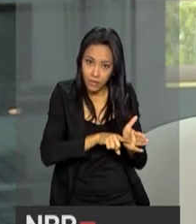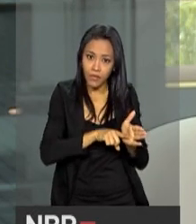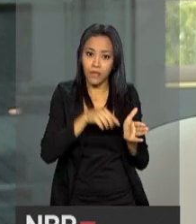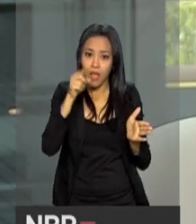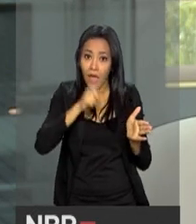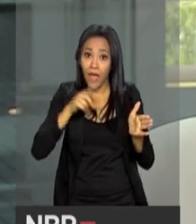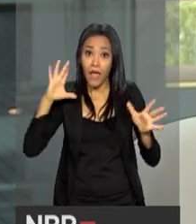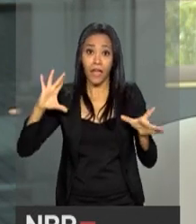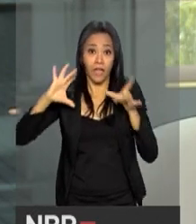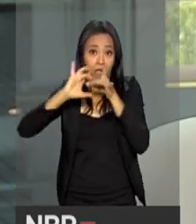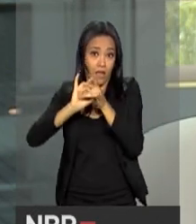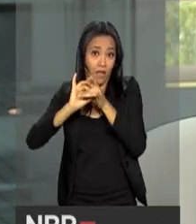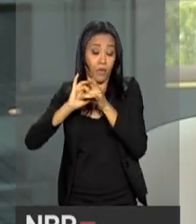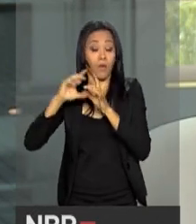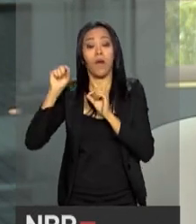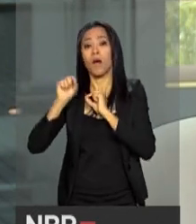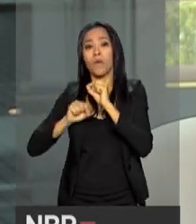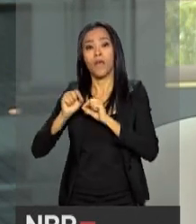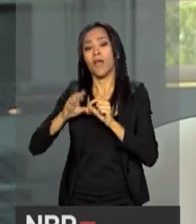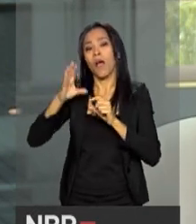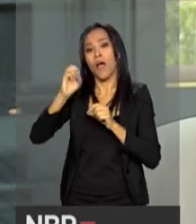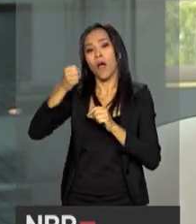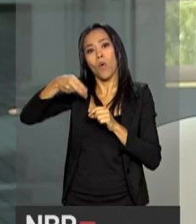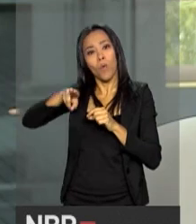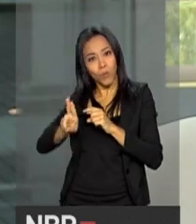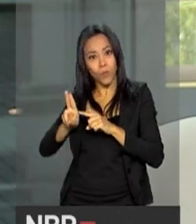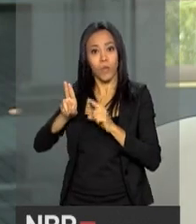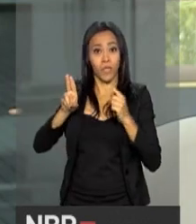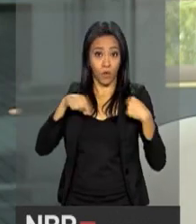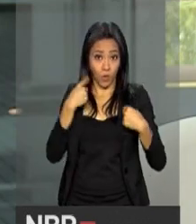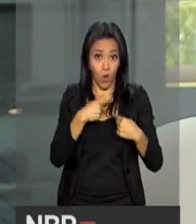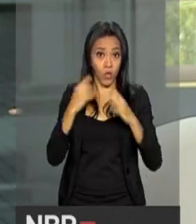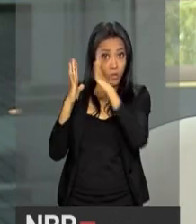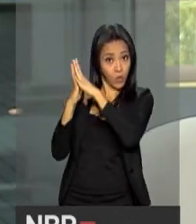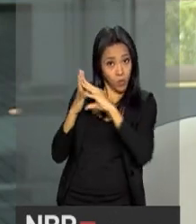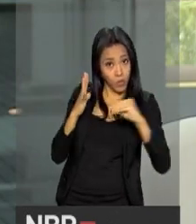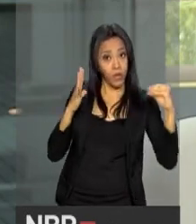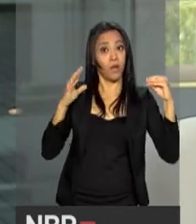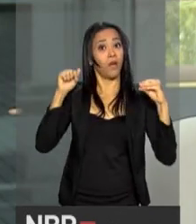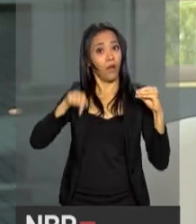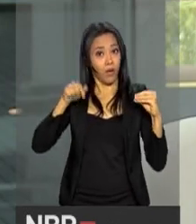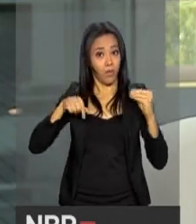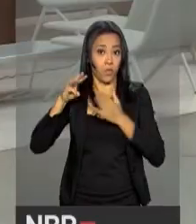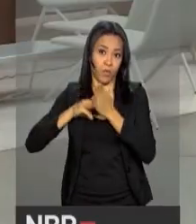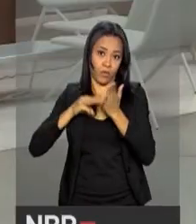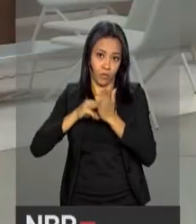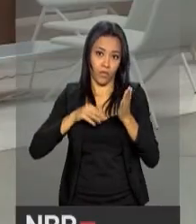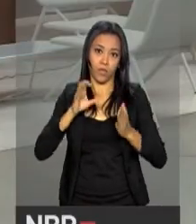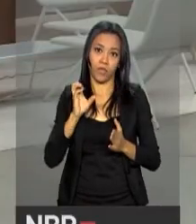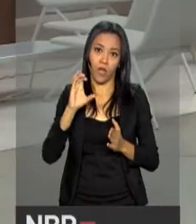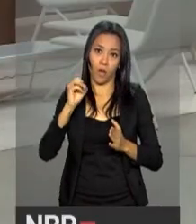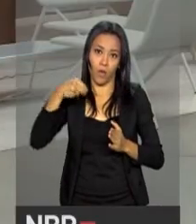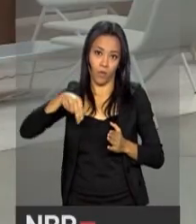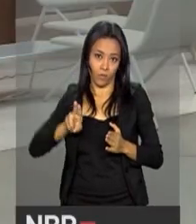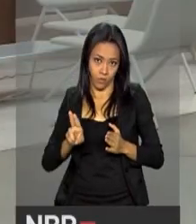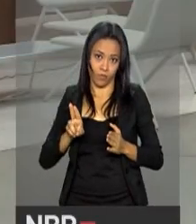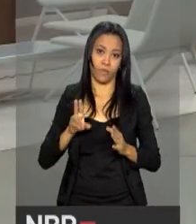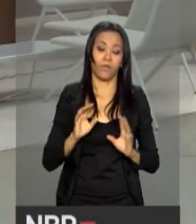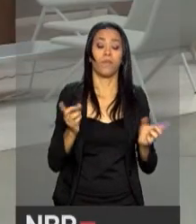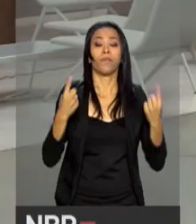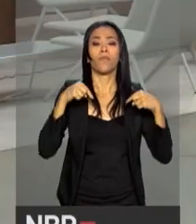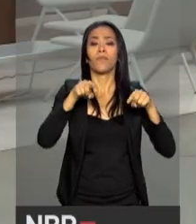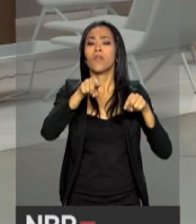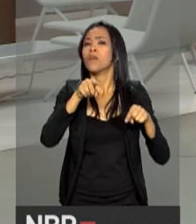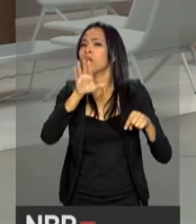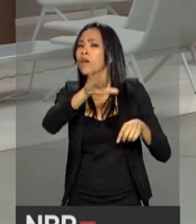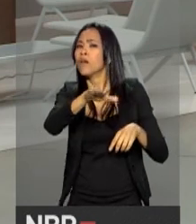nações unidas então a nossa metodologia validada por organismos internacionais certa é a partir de quando é